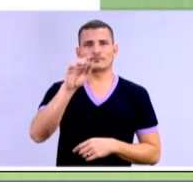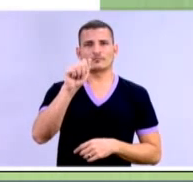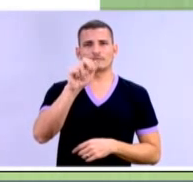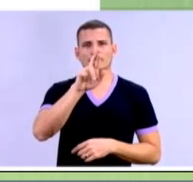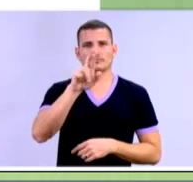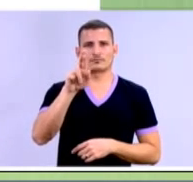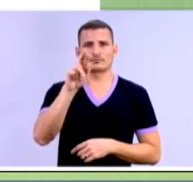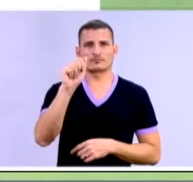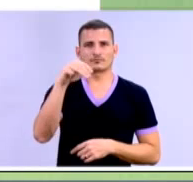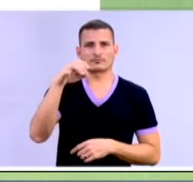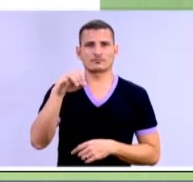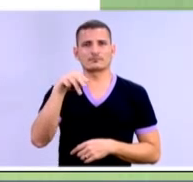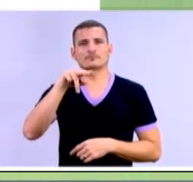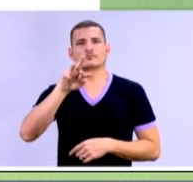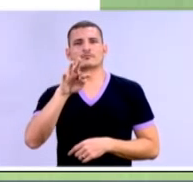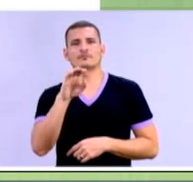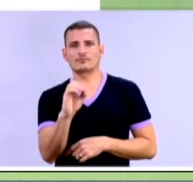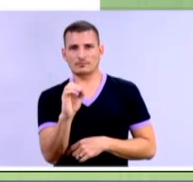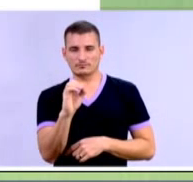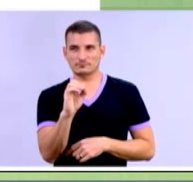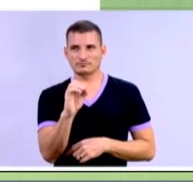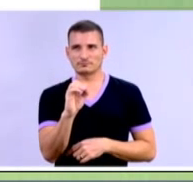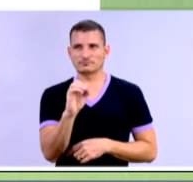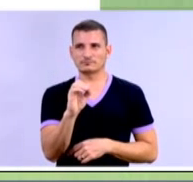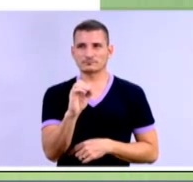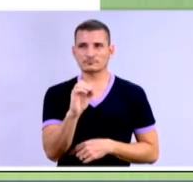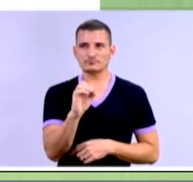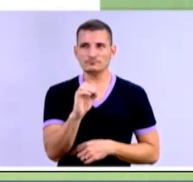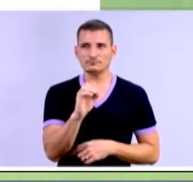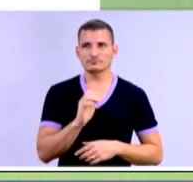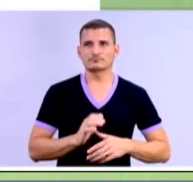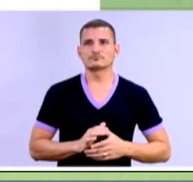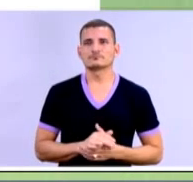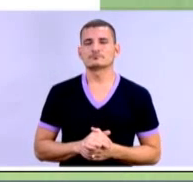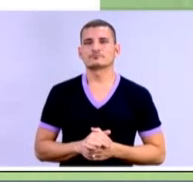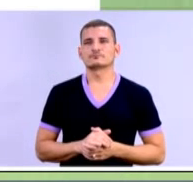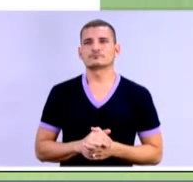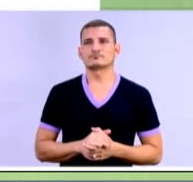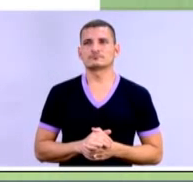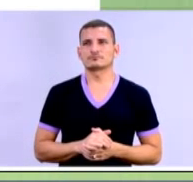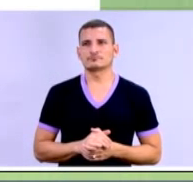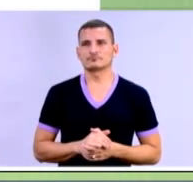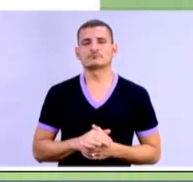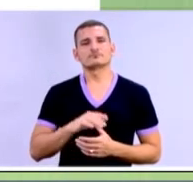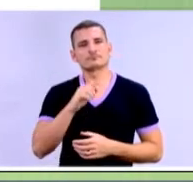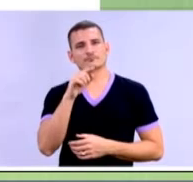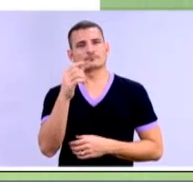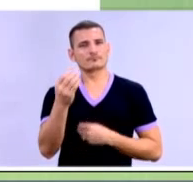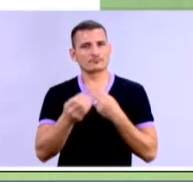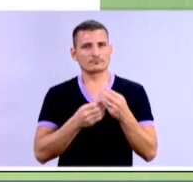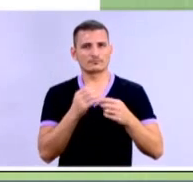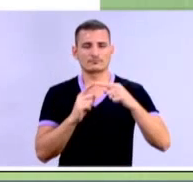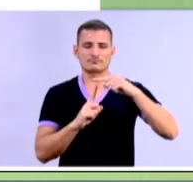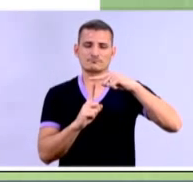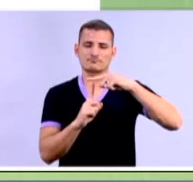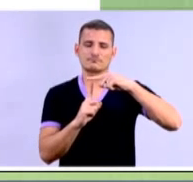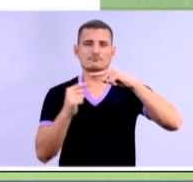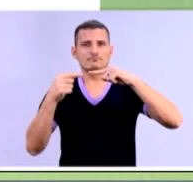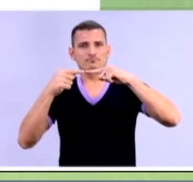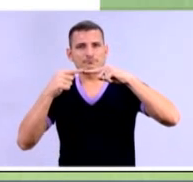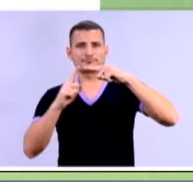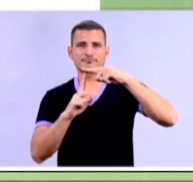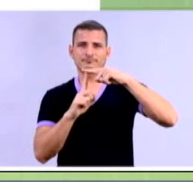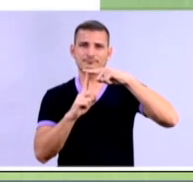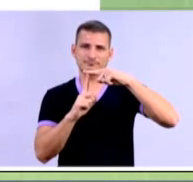entretanto, se mandar, todo mundo ouve o sinal. Então a conectorização era dessa forma. Então, quanto mais dispositivos tivesse